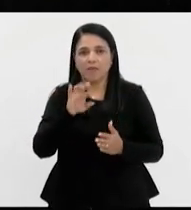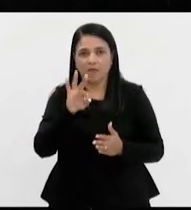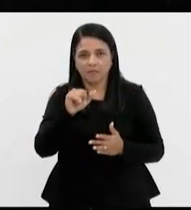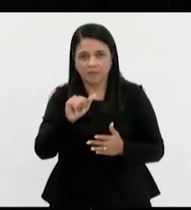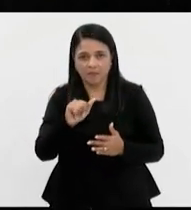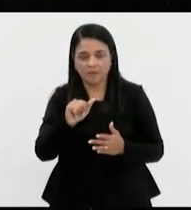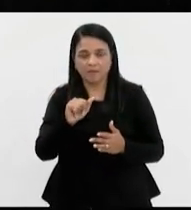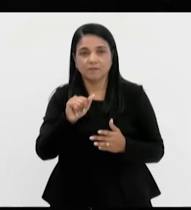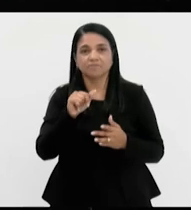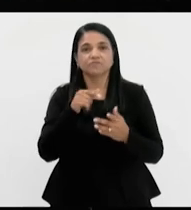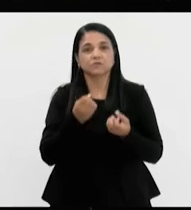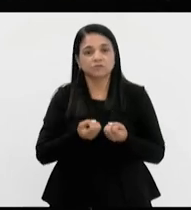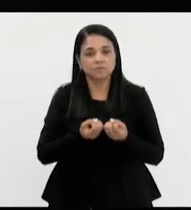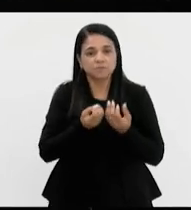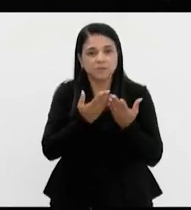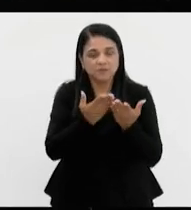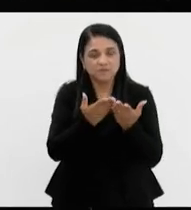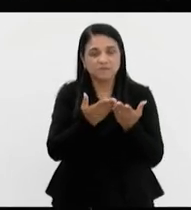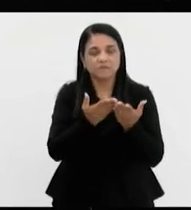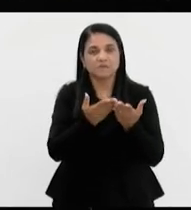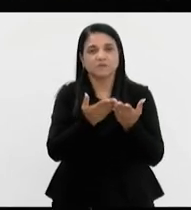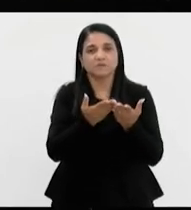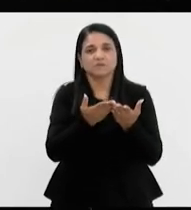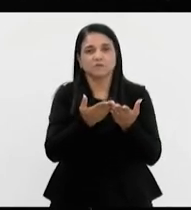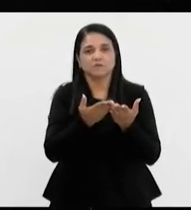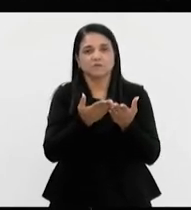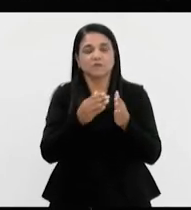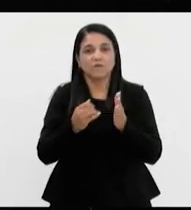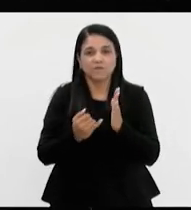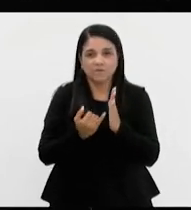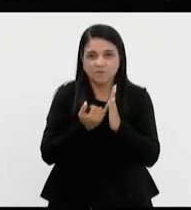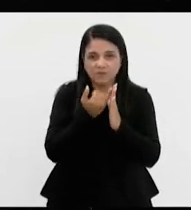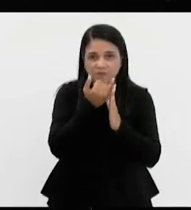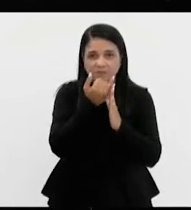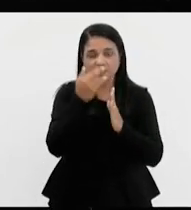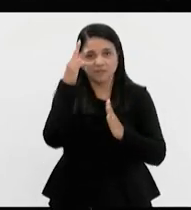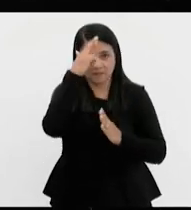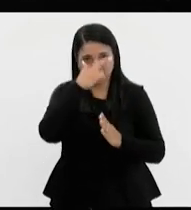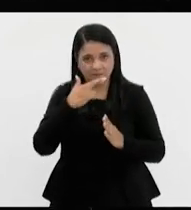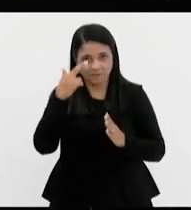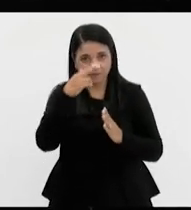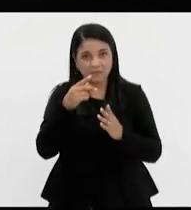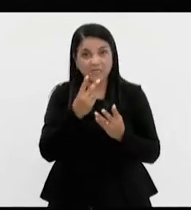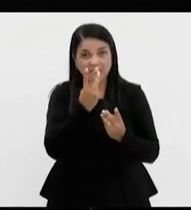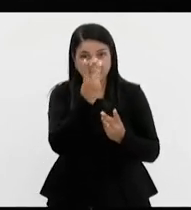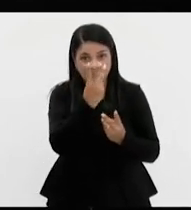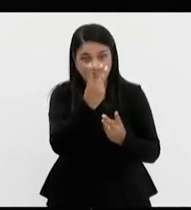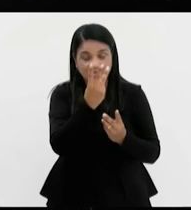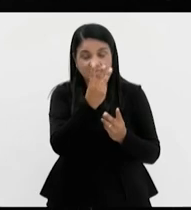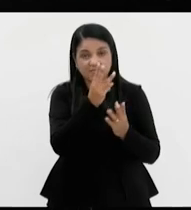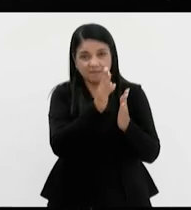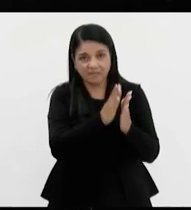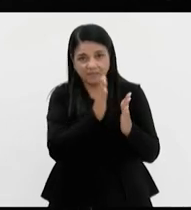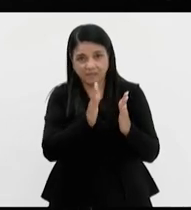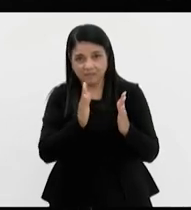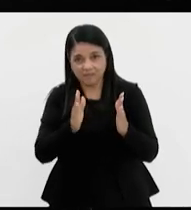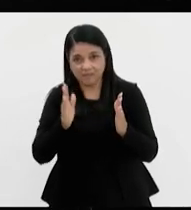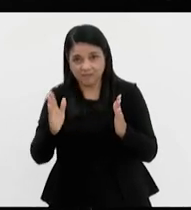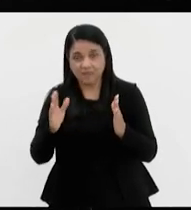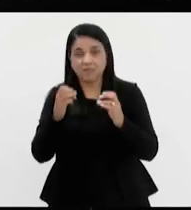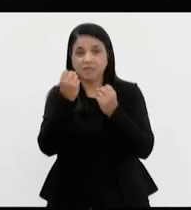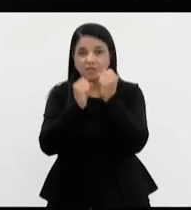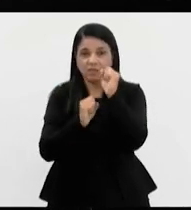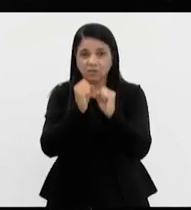dos benefícios fiscais concedidos a 3 segmentos, seja o primeiro a questão das indústrias